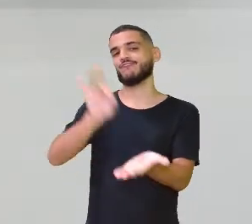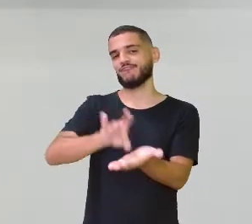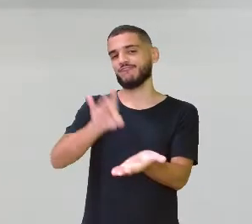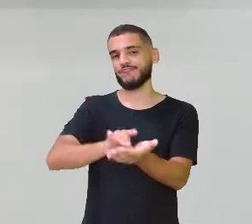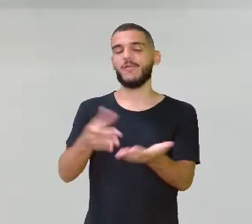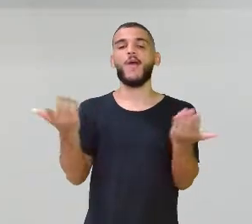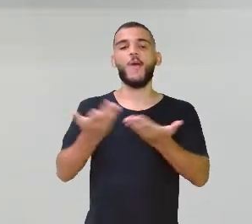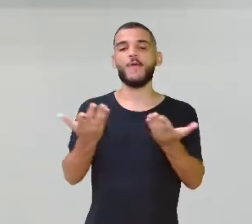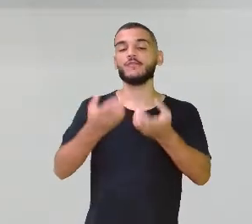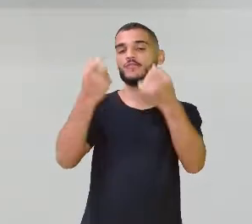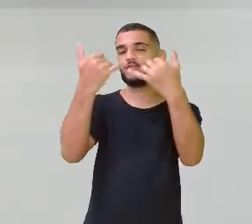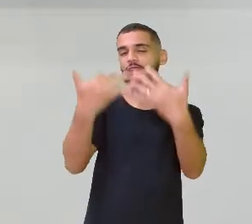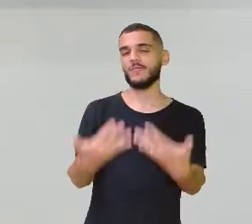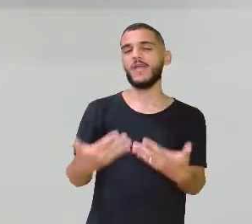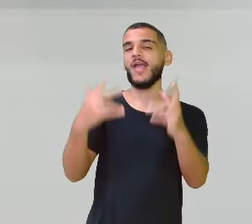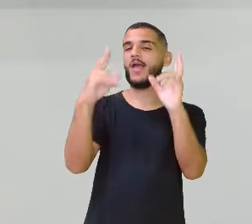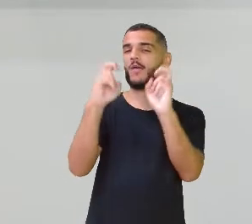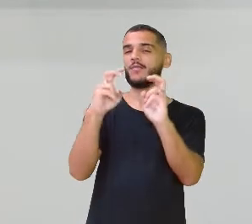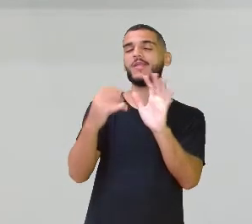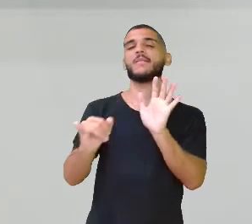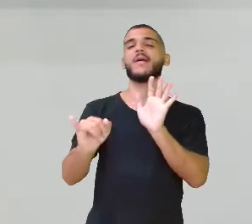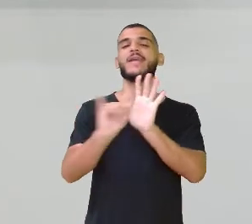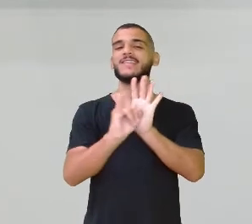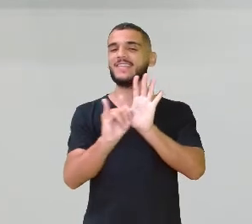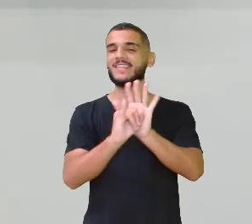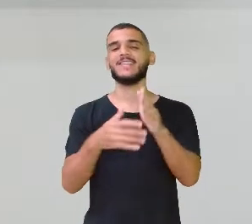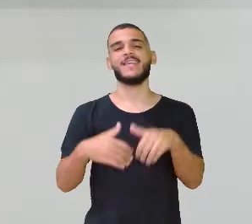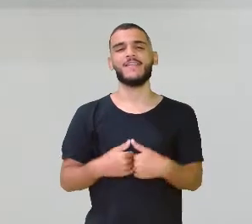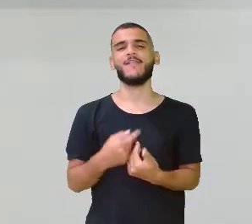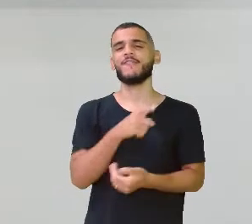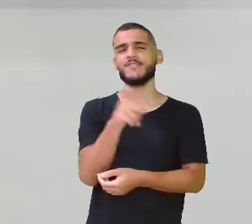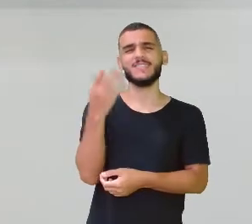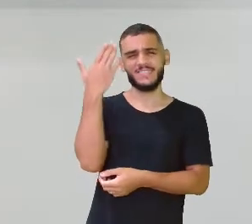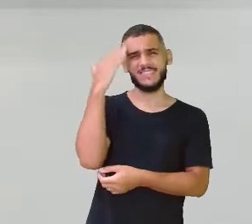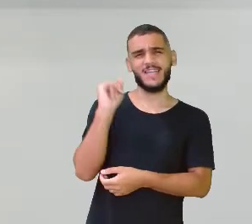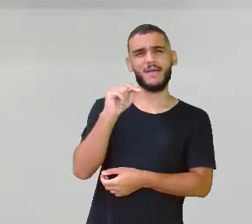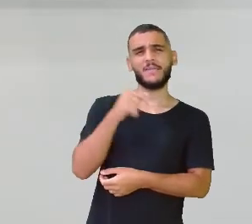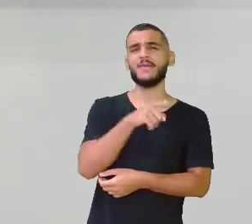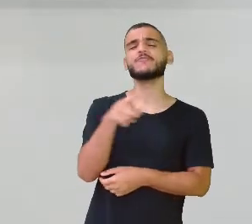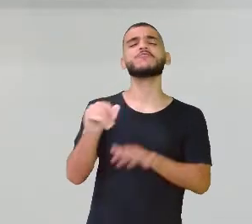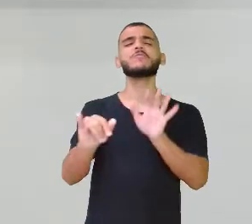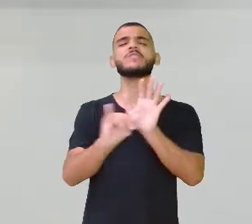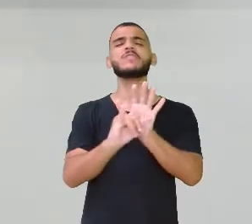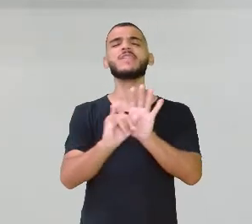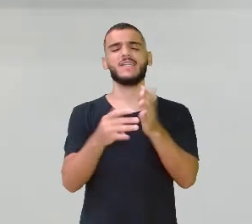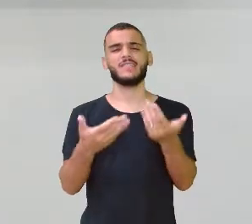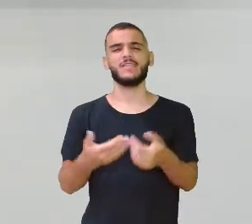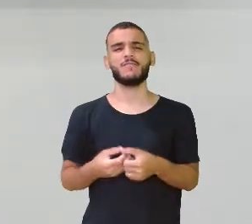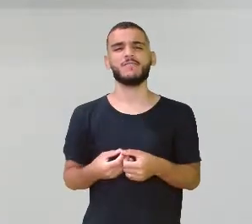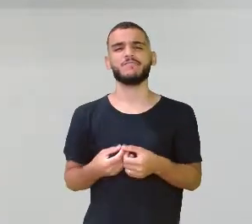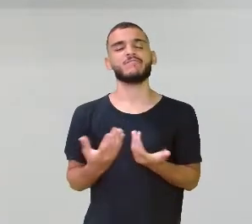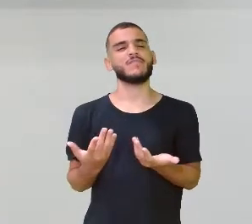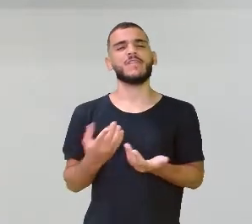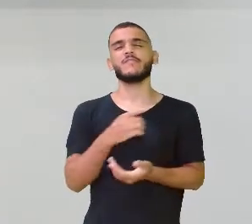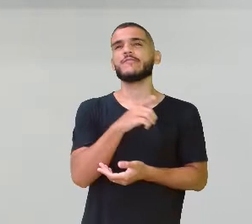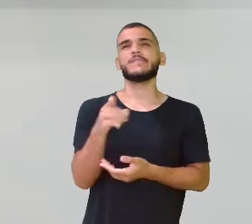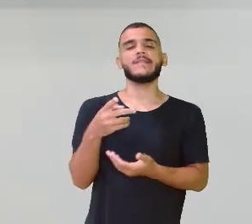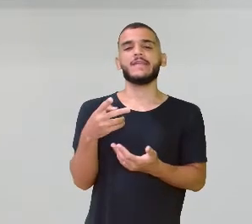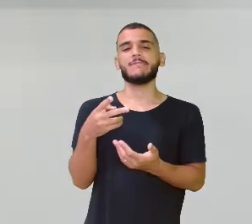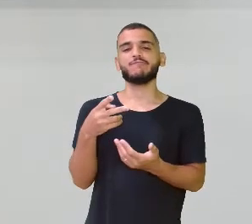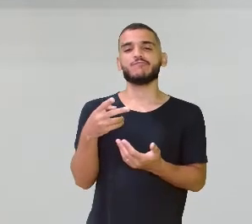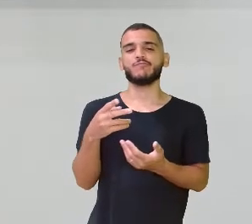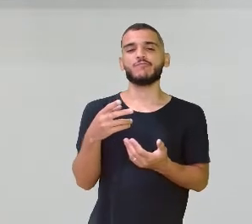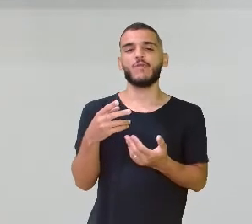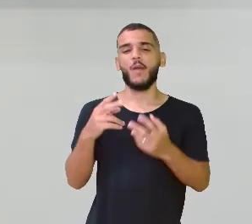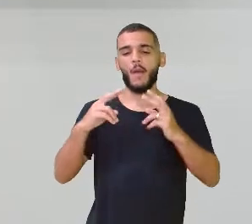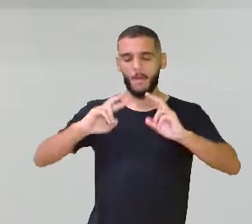sobre identidade. E você sabe qual é a sua identidade? Como é que você se identifica?